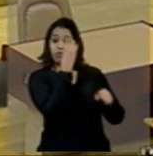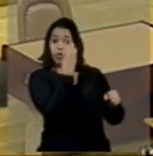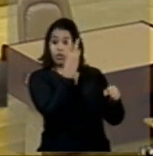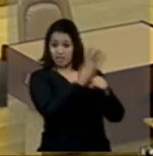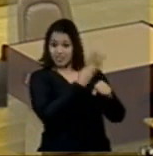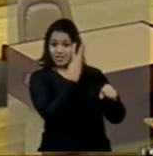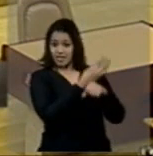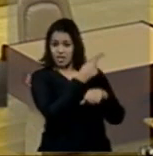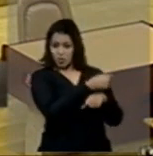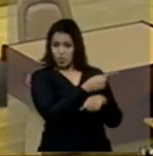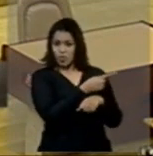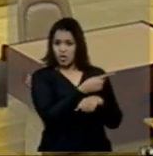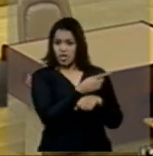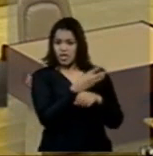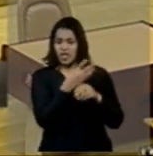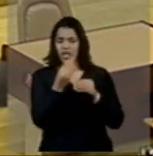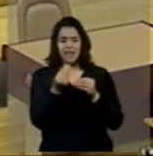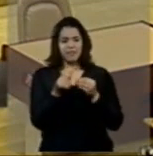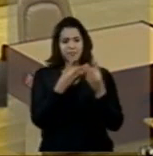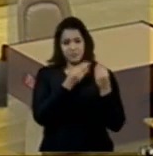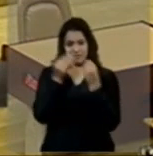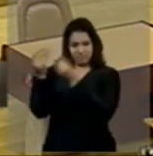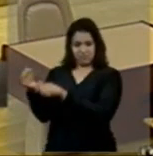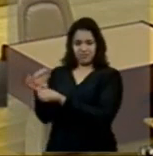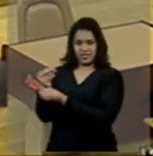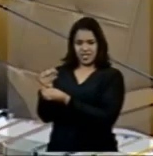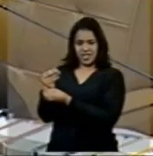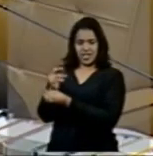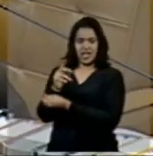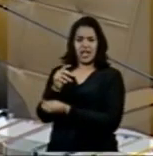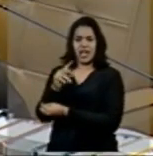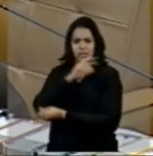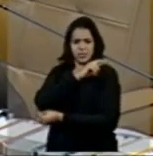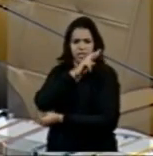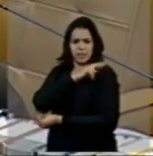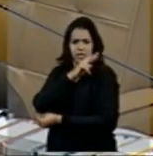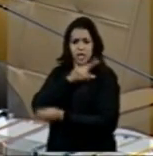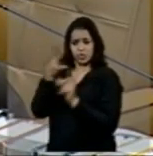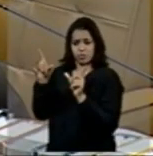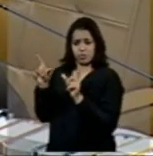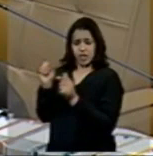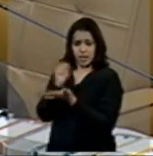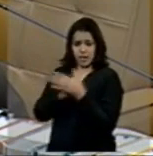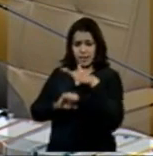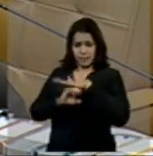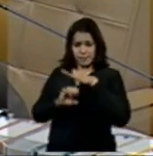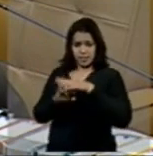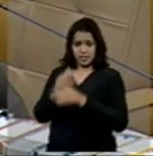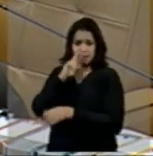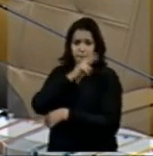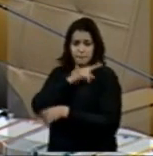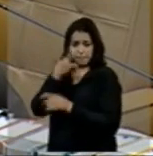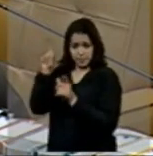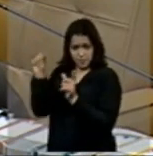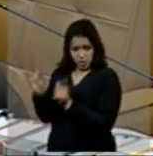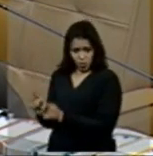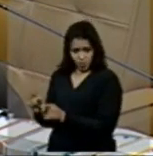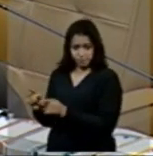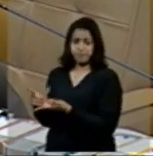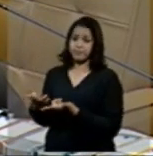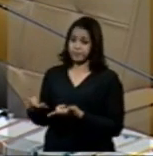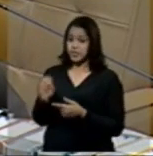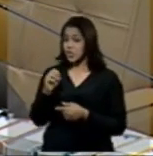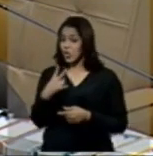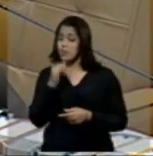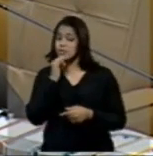ser empregadoras, delegando essa tarefa para empresas notadamente menores, vinculadas ao Simples Nacional, ou, como aprovado